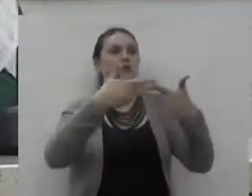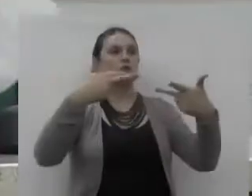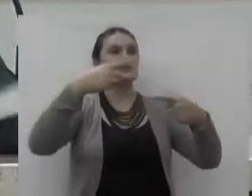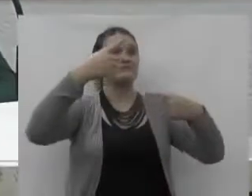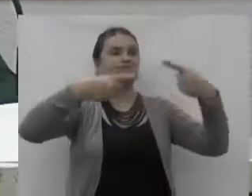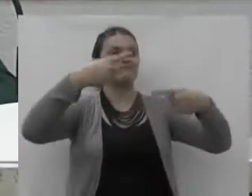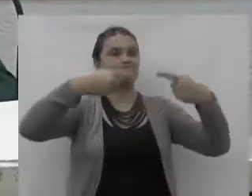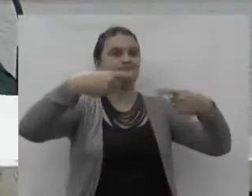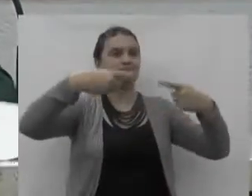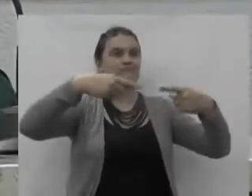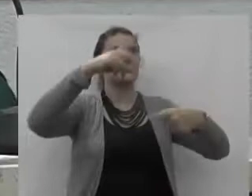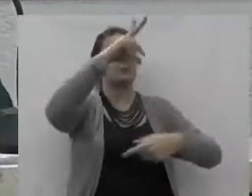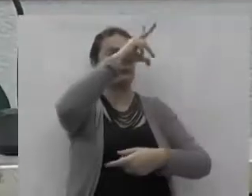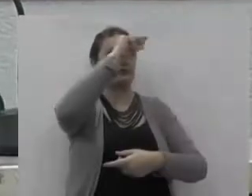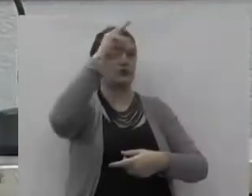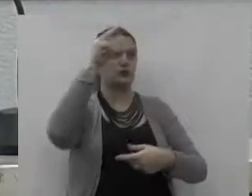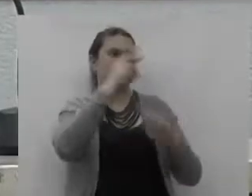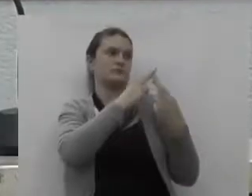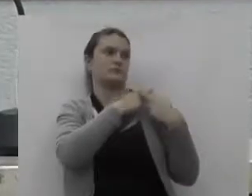Matéria do Executivo.